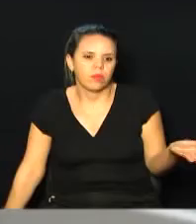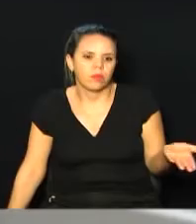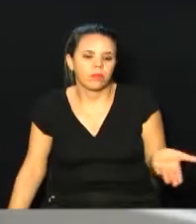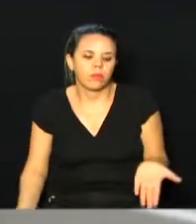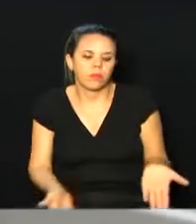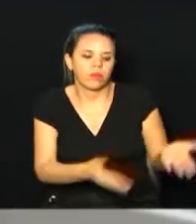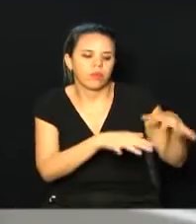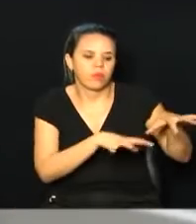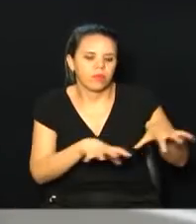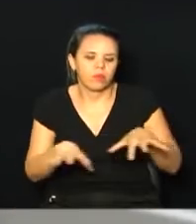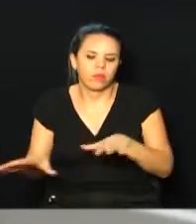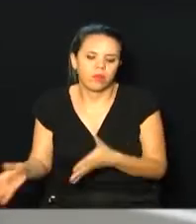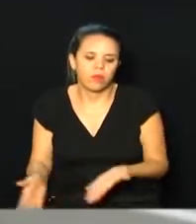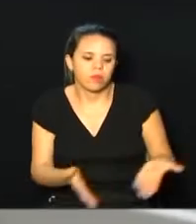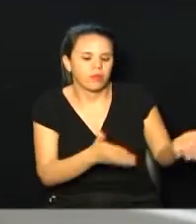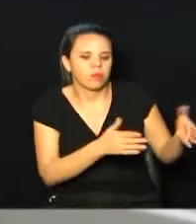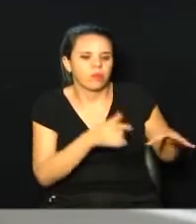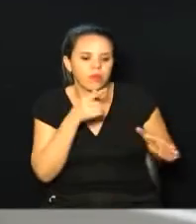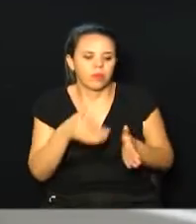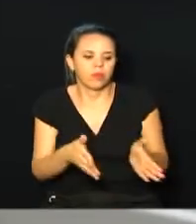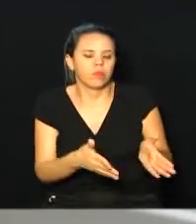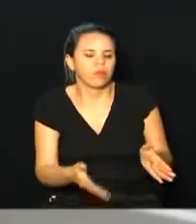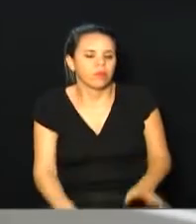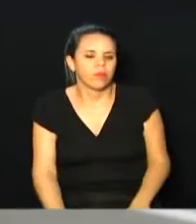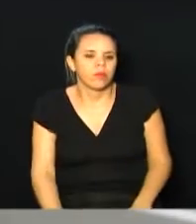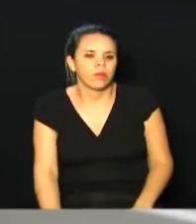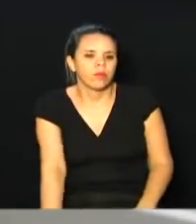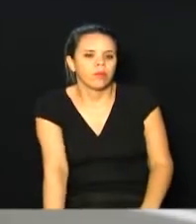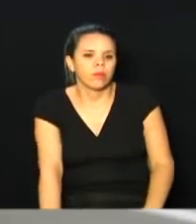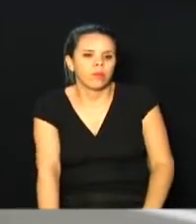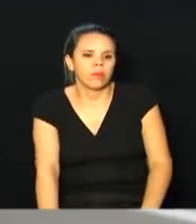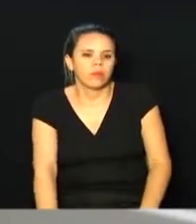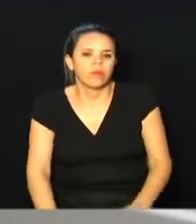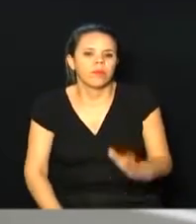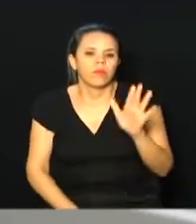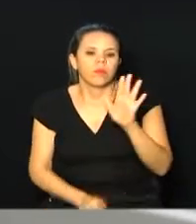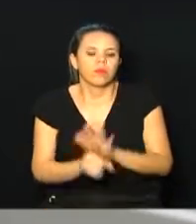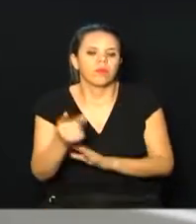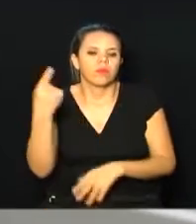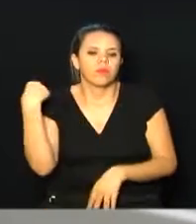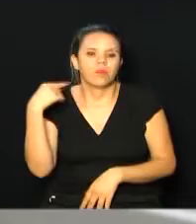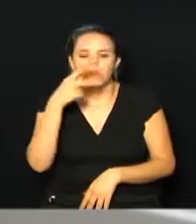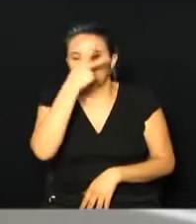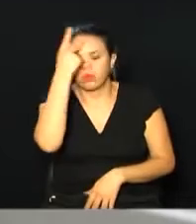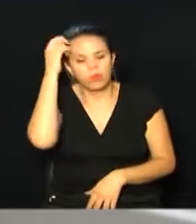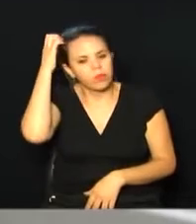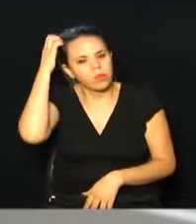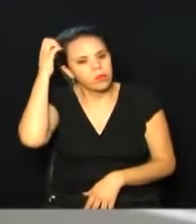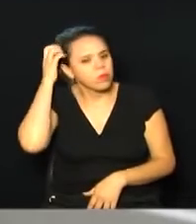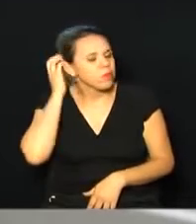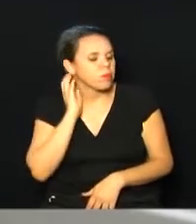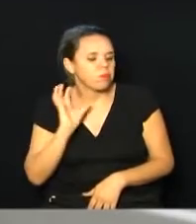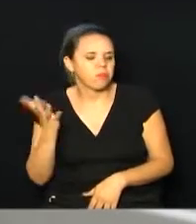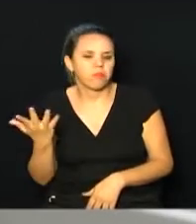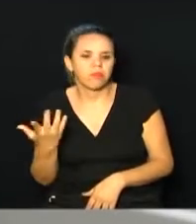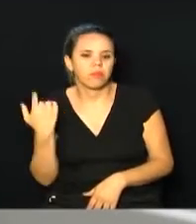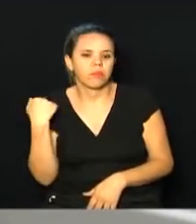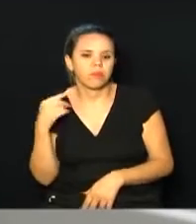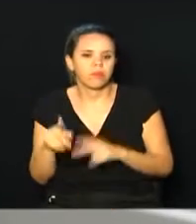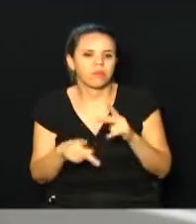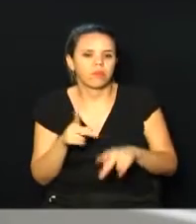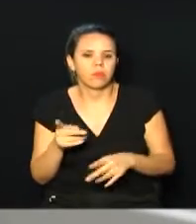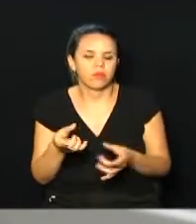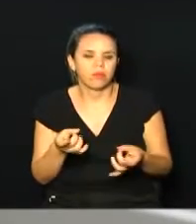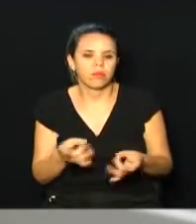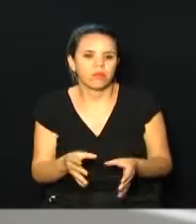na enxurrada para a beira do córrego. Mas eu já perguntei uma vez para uma pessoa, que não aconteceu isso, mas essa pessoa tinha